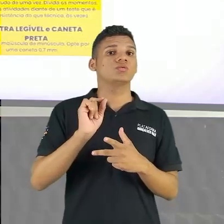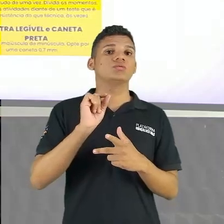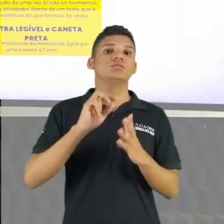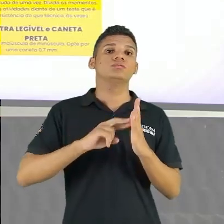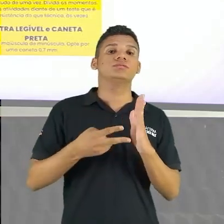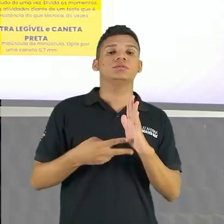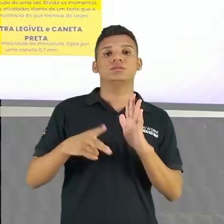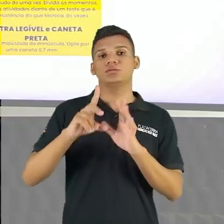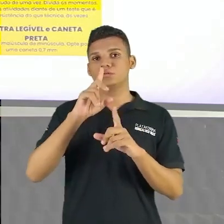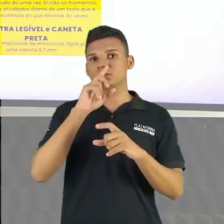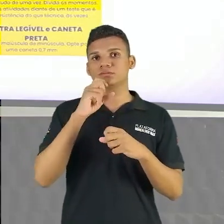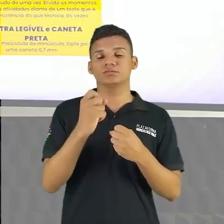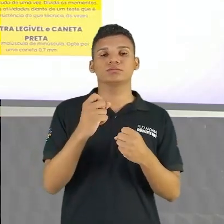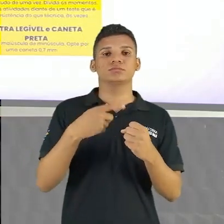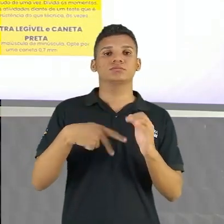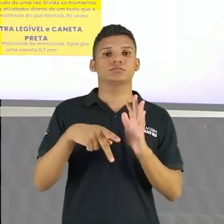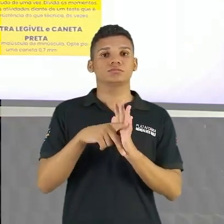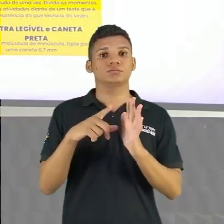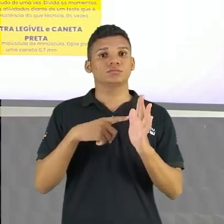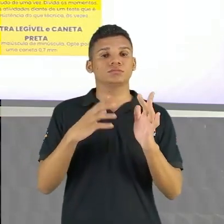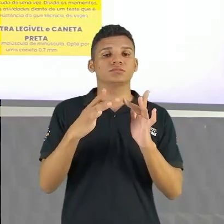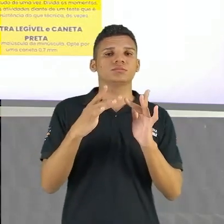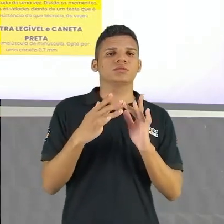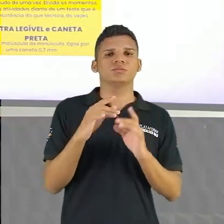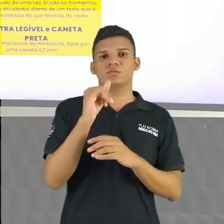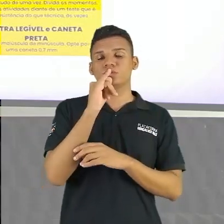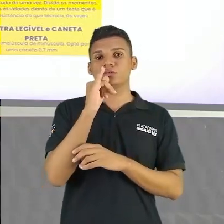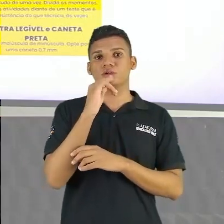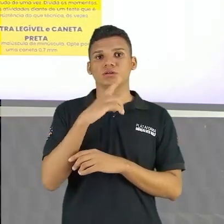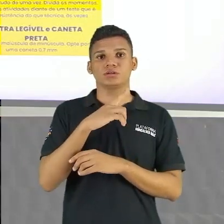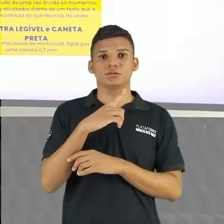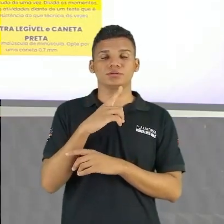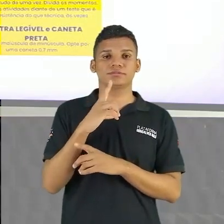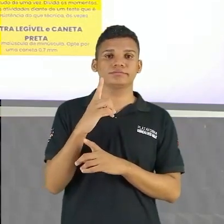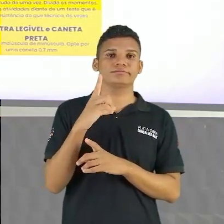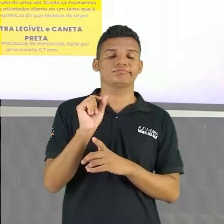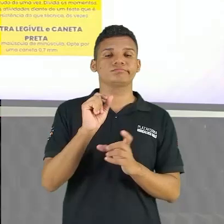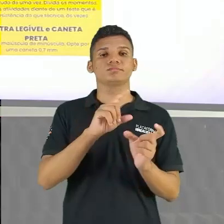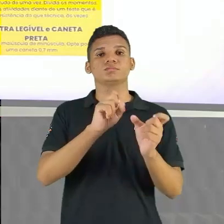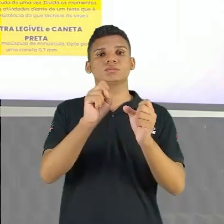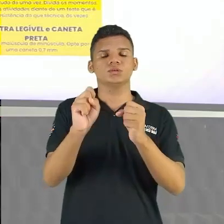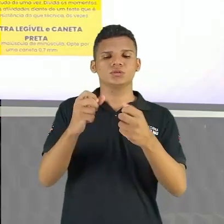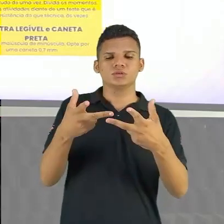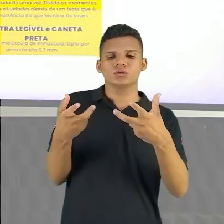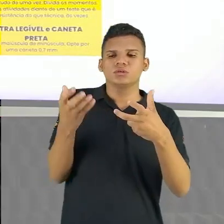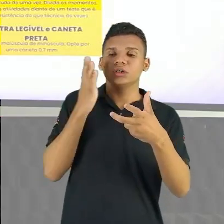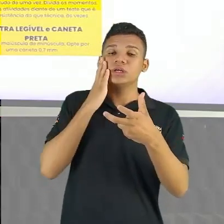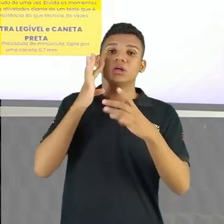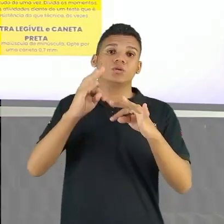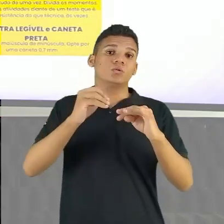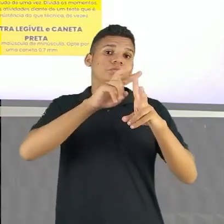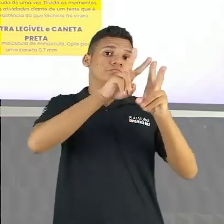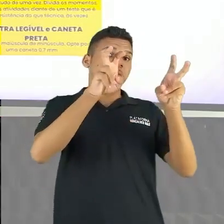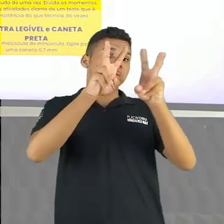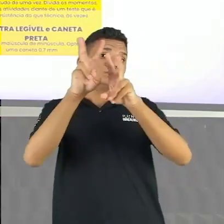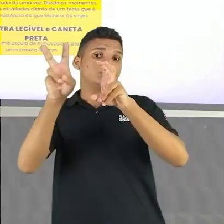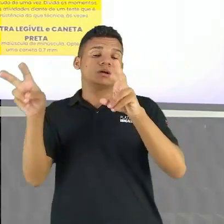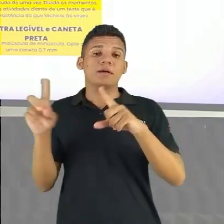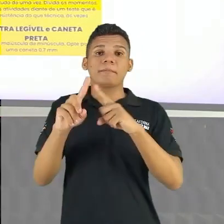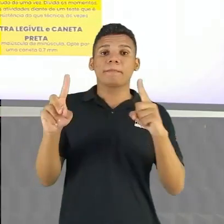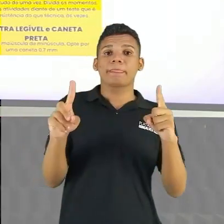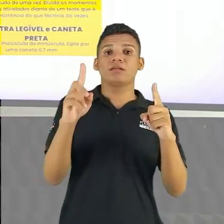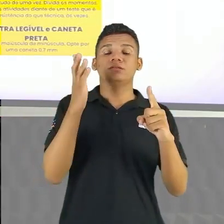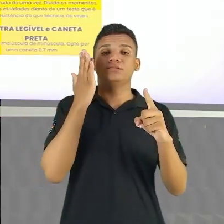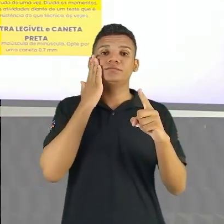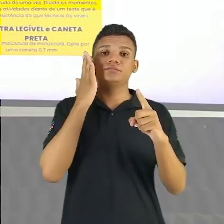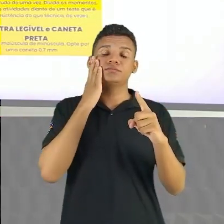ela não está necessariamente ligada ao seu poder completo e pleno de saber todos os assuntos Mas uma vez que você